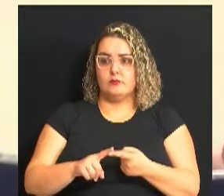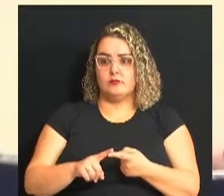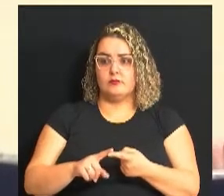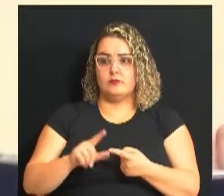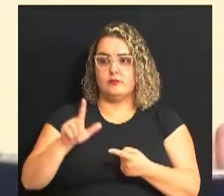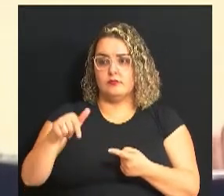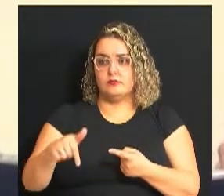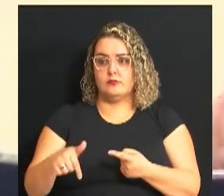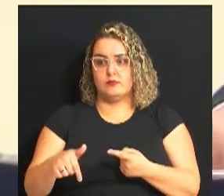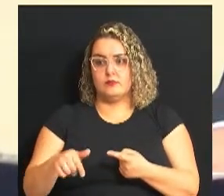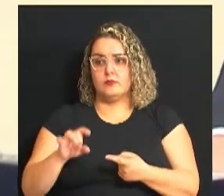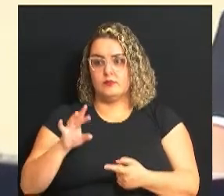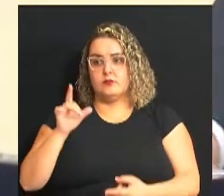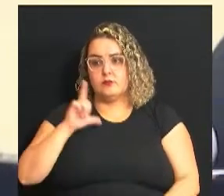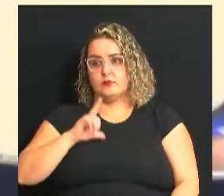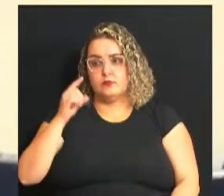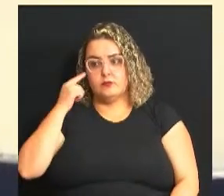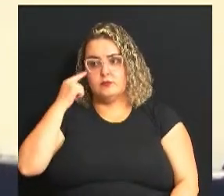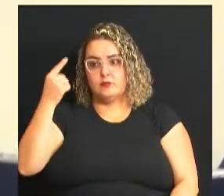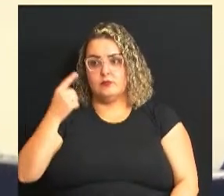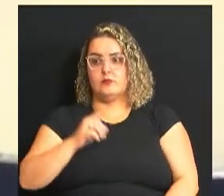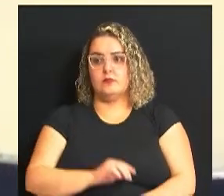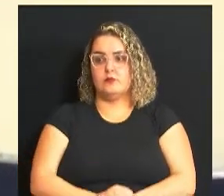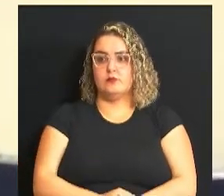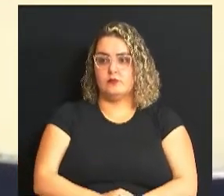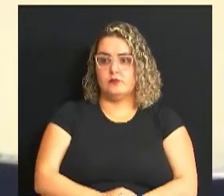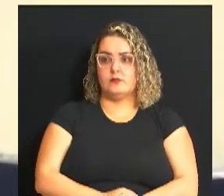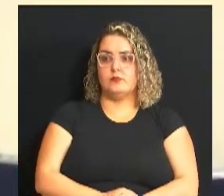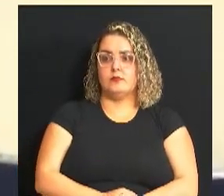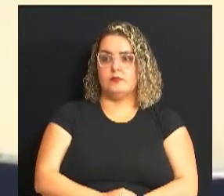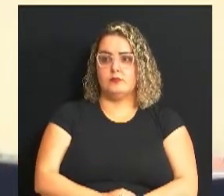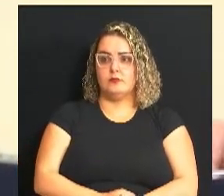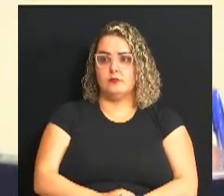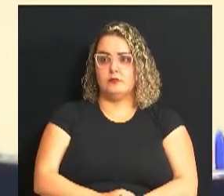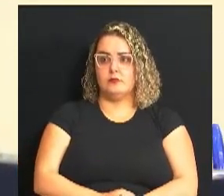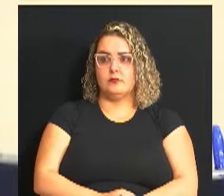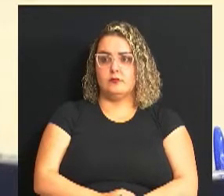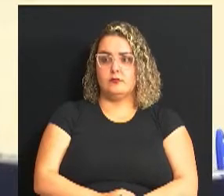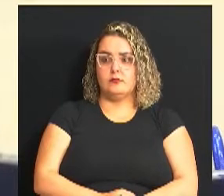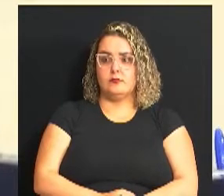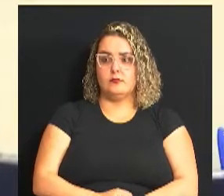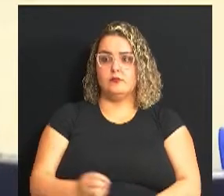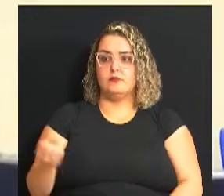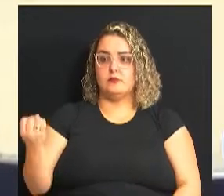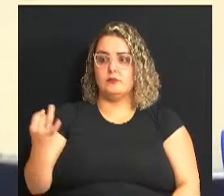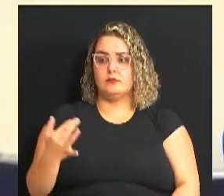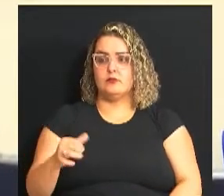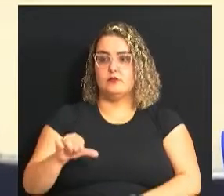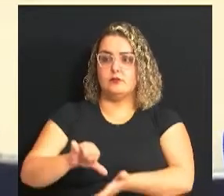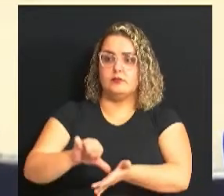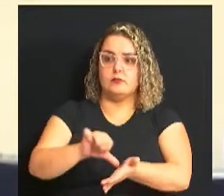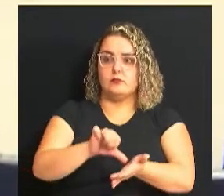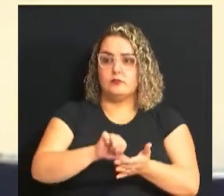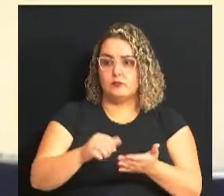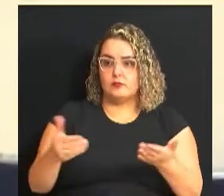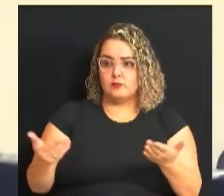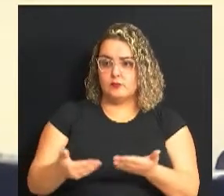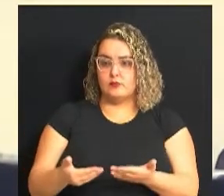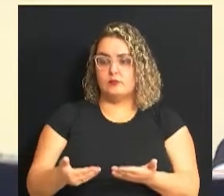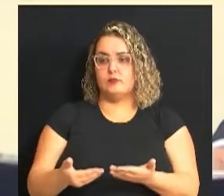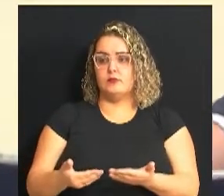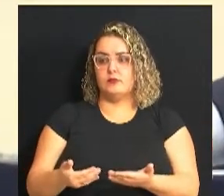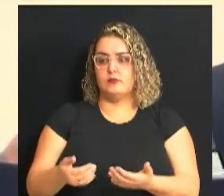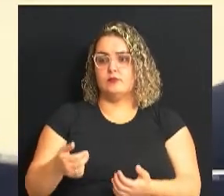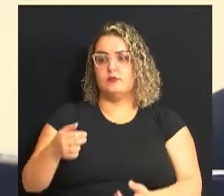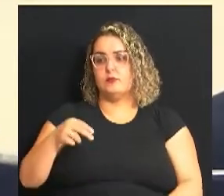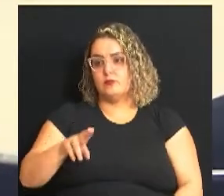só para a gente ter uma ideia de grandeza, quantos núcleos hoje estão, ou dependem desse